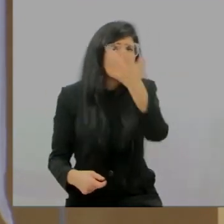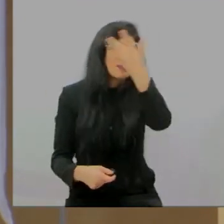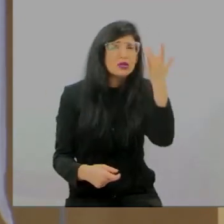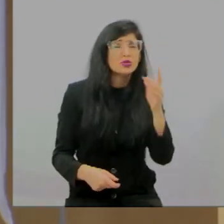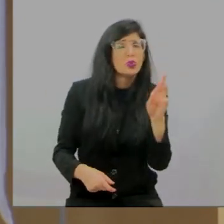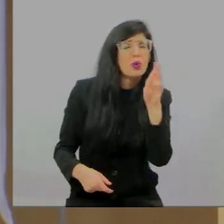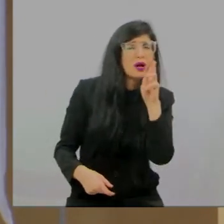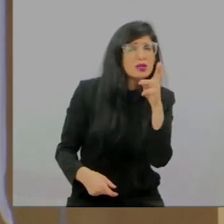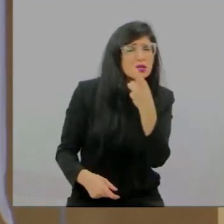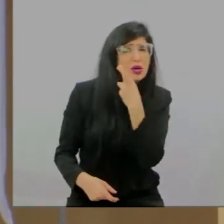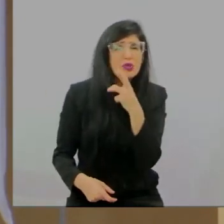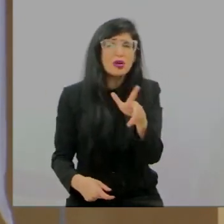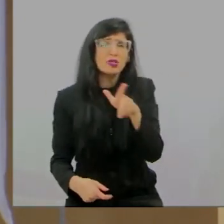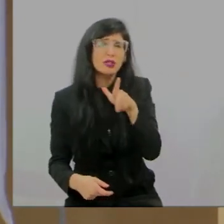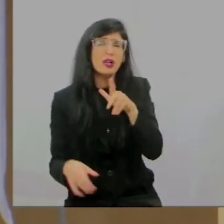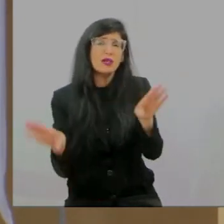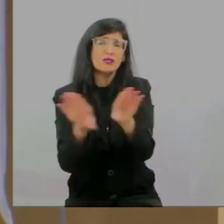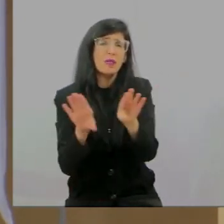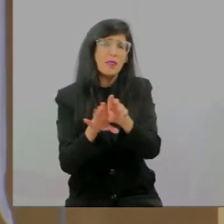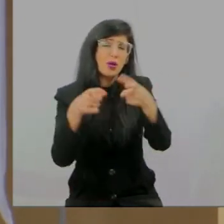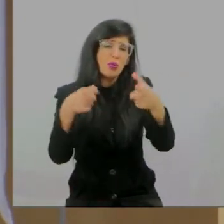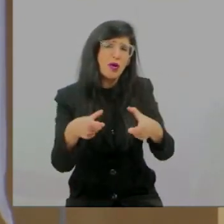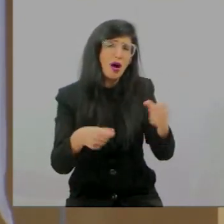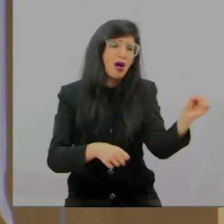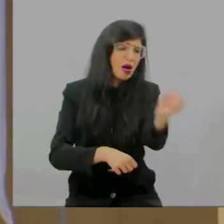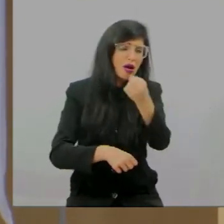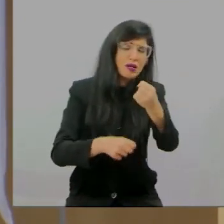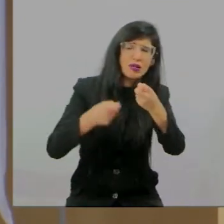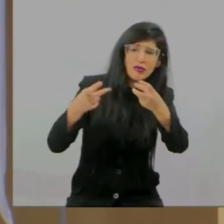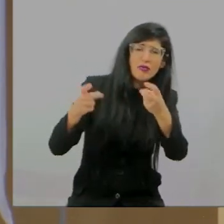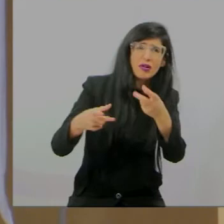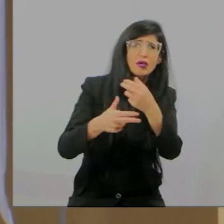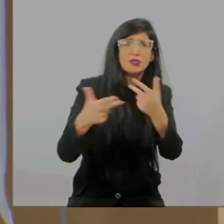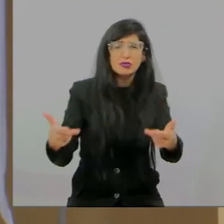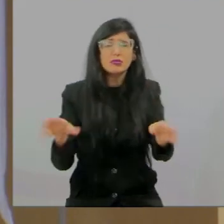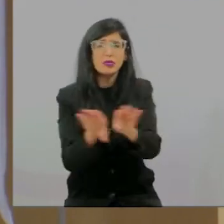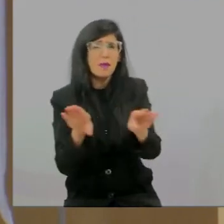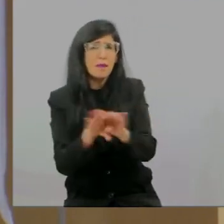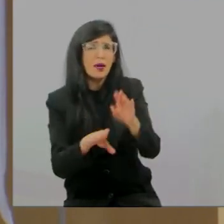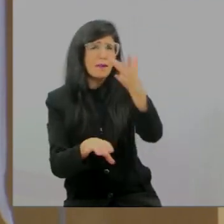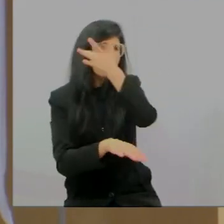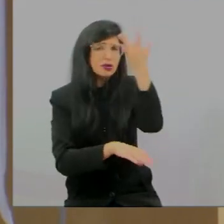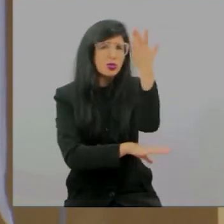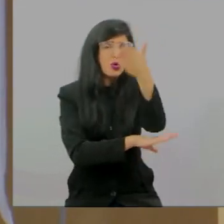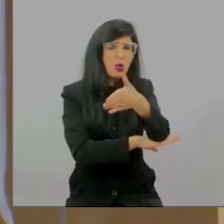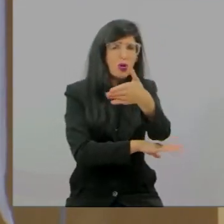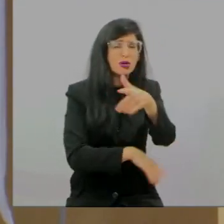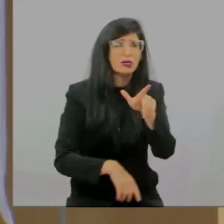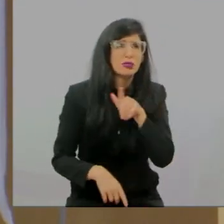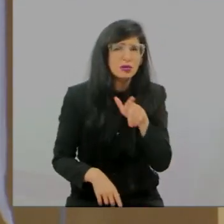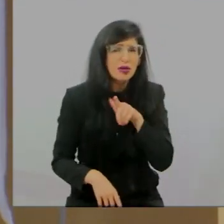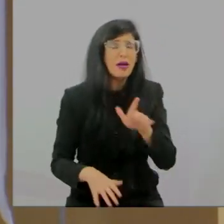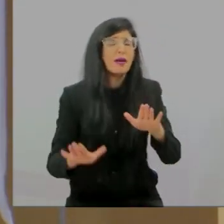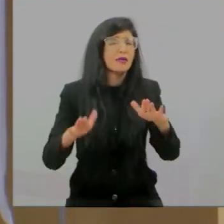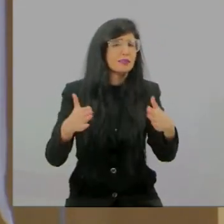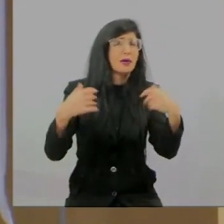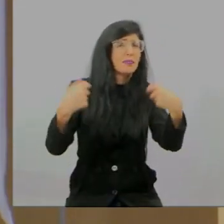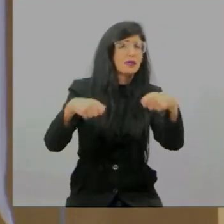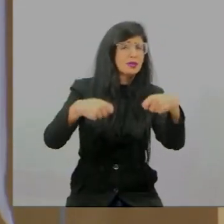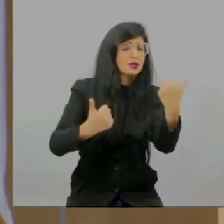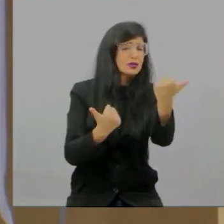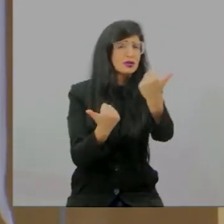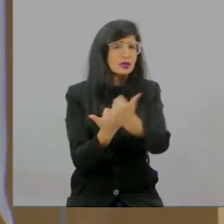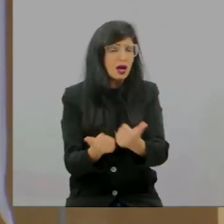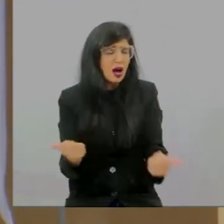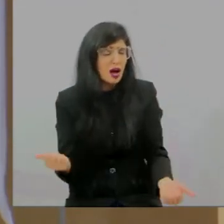restaurantes e hotelaria do nosso município. Tem várias festas aí, como foi mostrado no slide, que